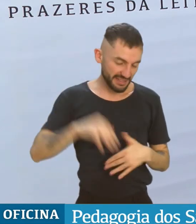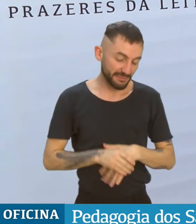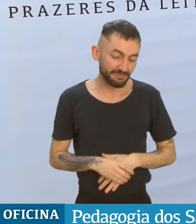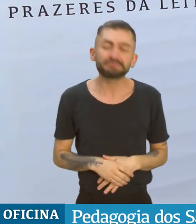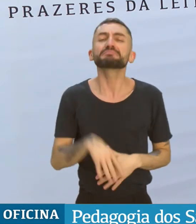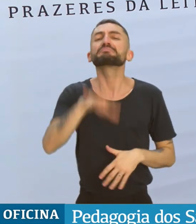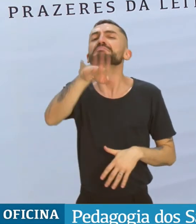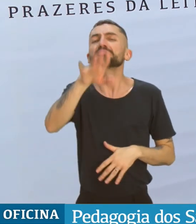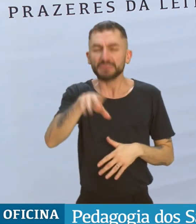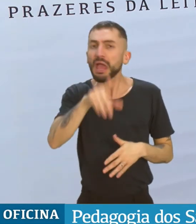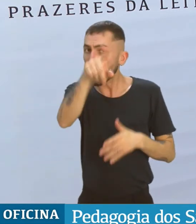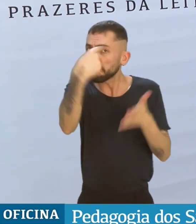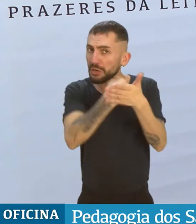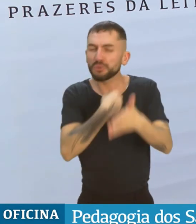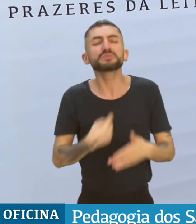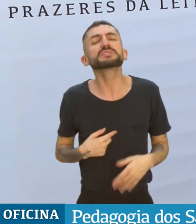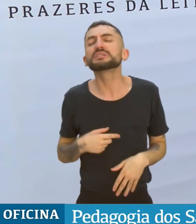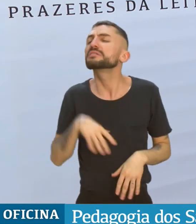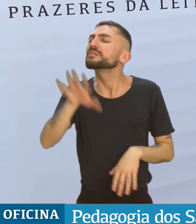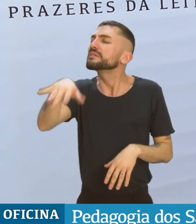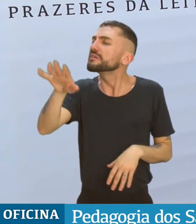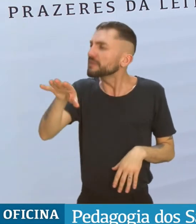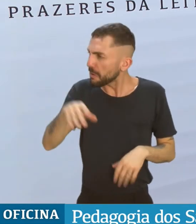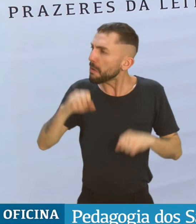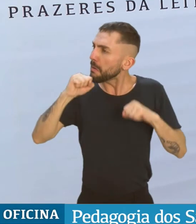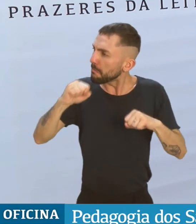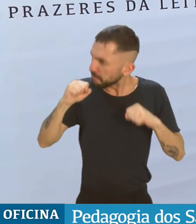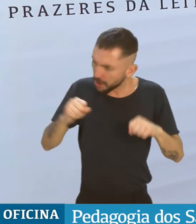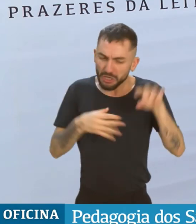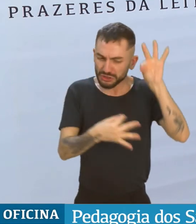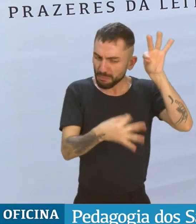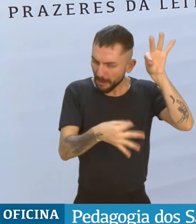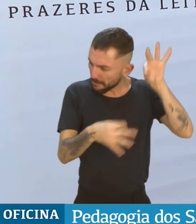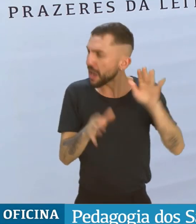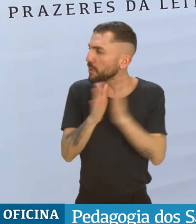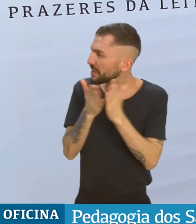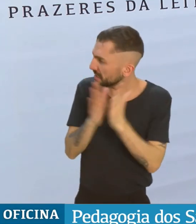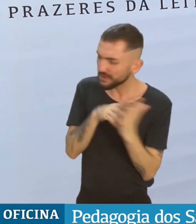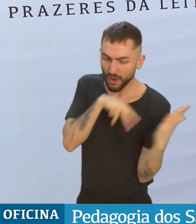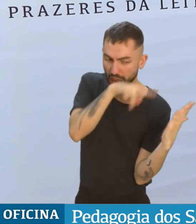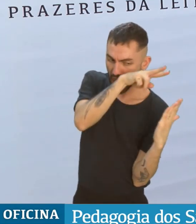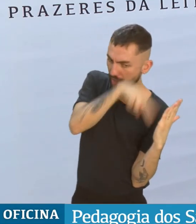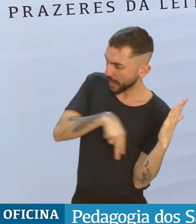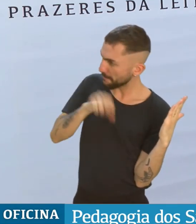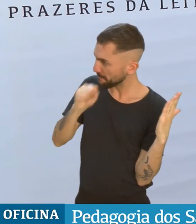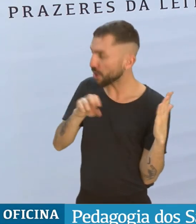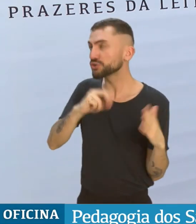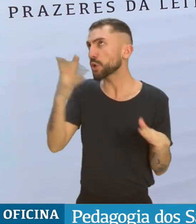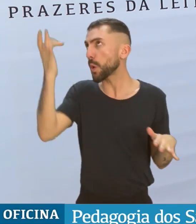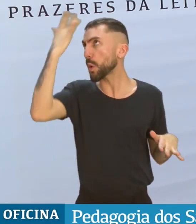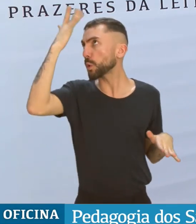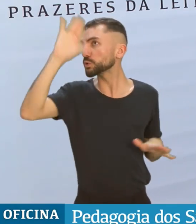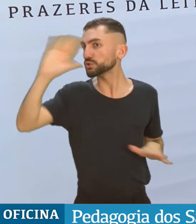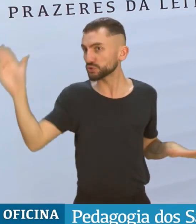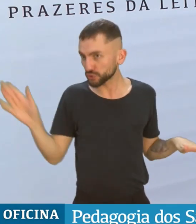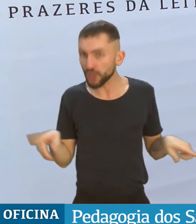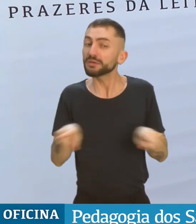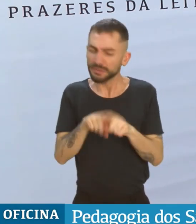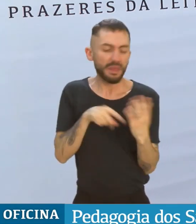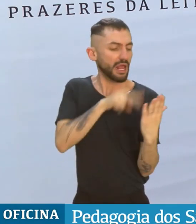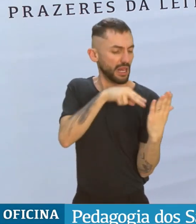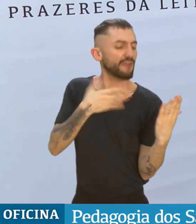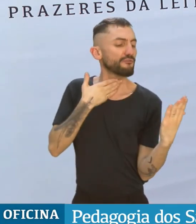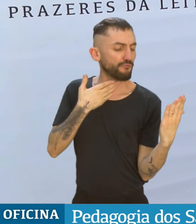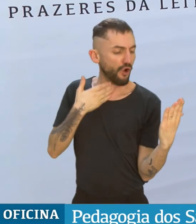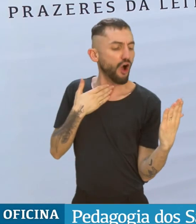Na sua experiência, além de declamar os textos, é possível também usar o papel, livros e ler os textos do sarau? Cuidando da voz, entonação,